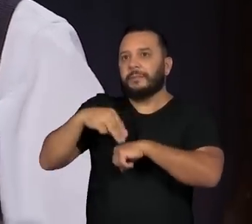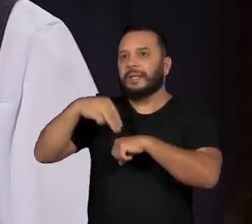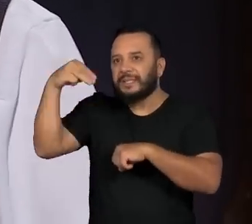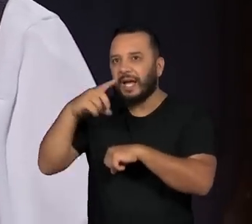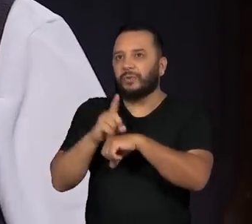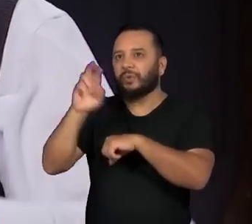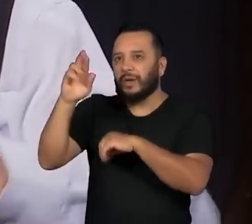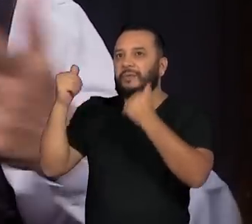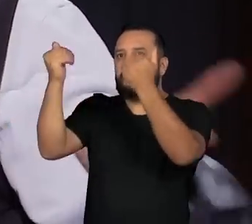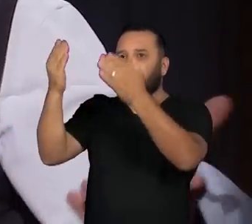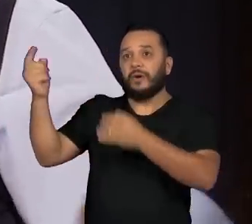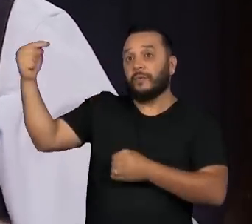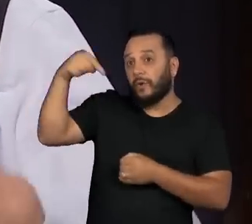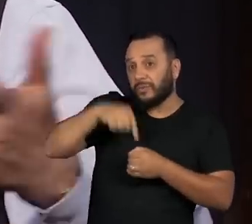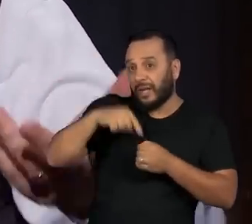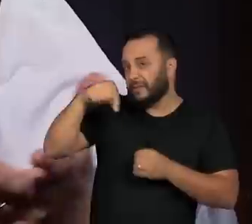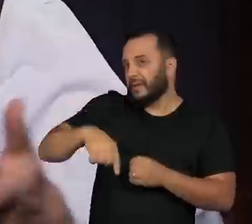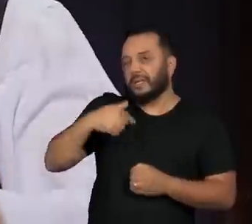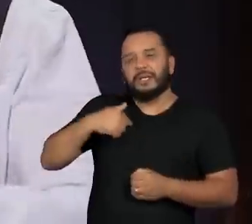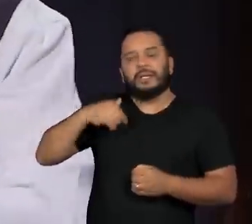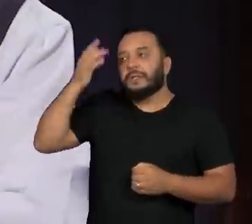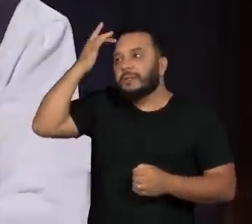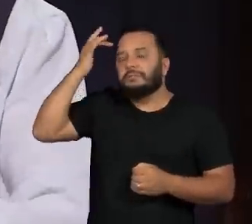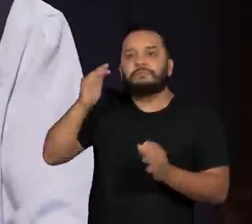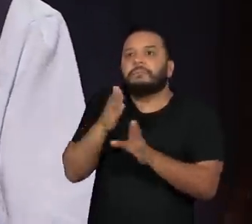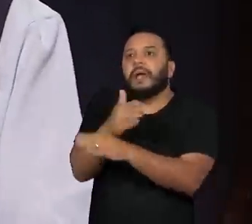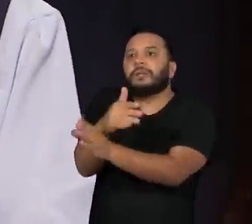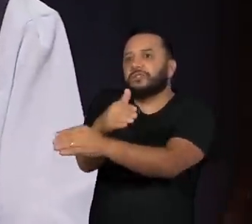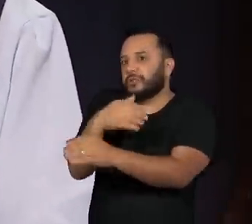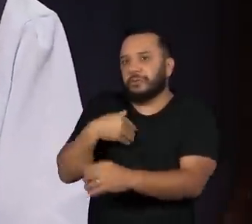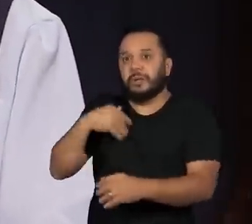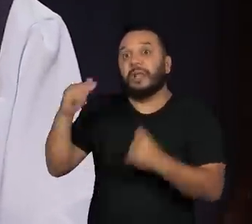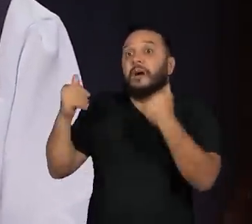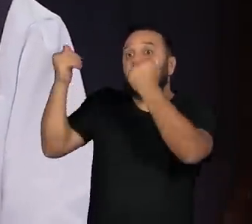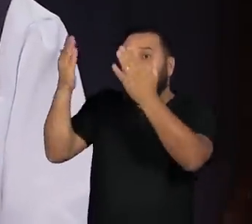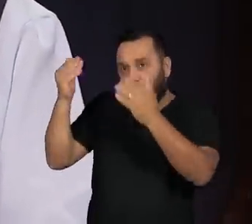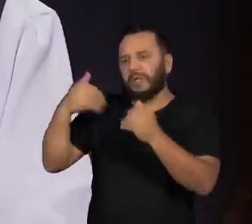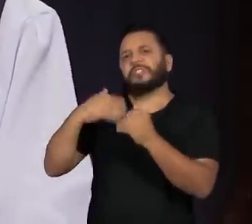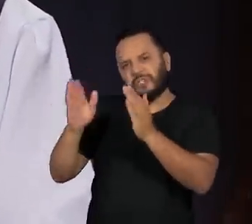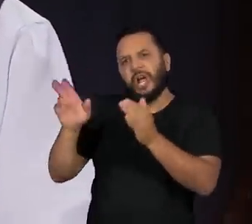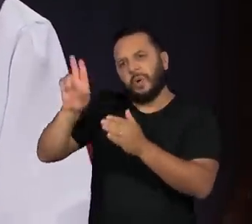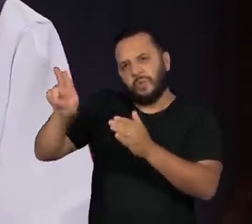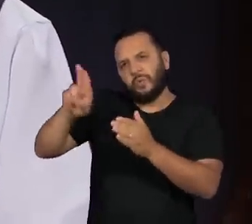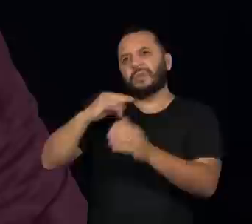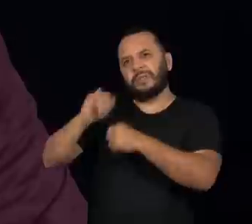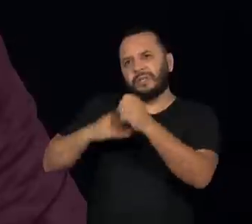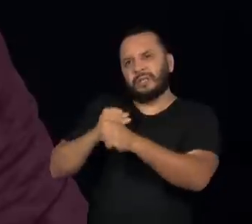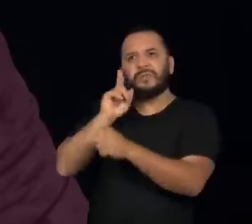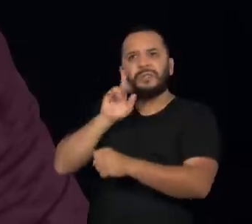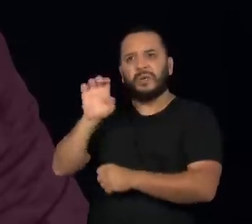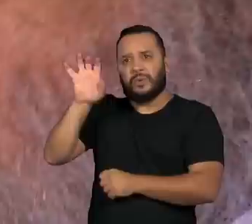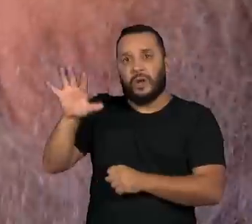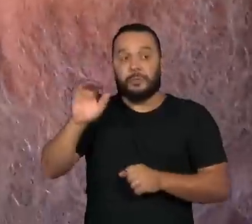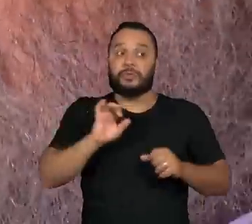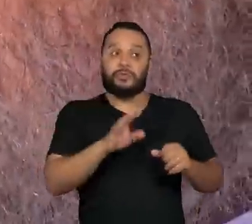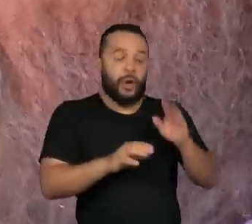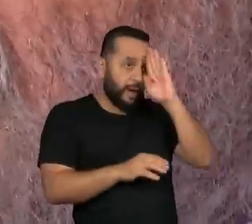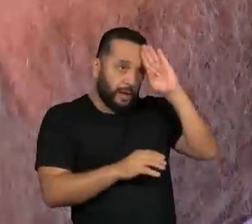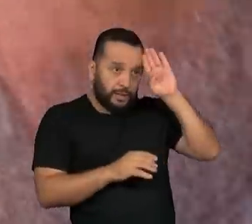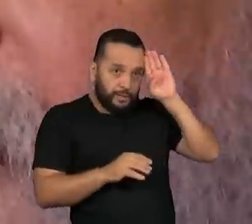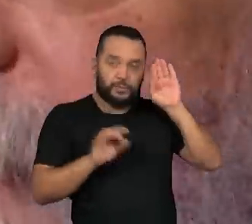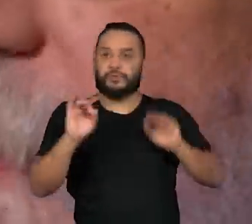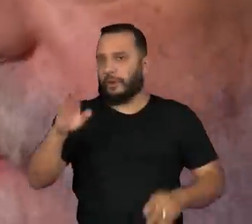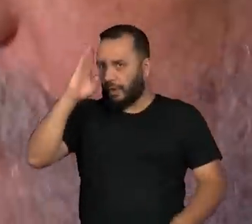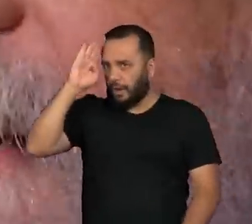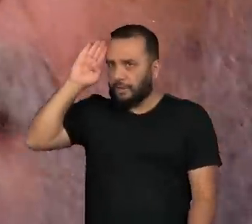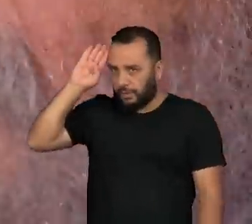perdeu o contato não tinha mais como trocar e-mail na época lá já era bastante útil e mesmo nos Estados Unidos entre os acadêmicos E